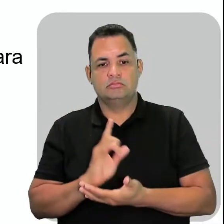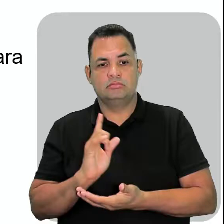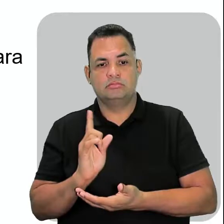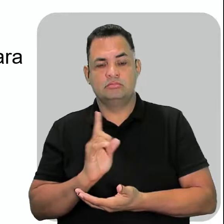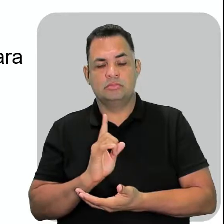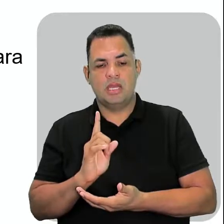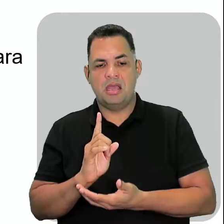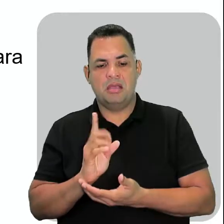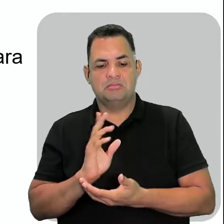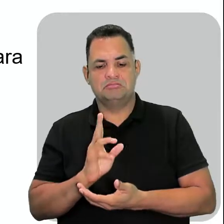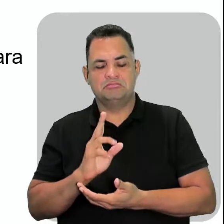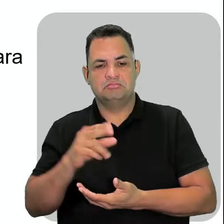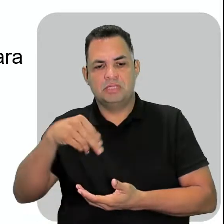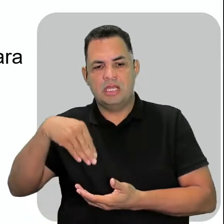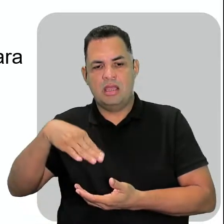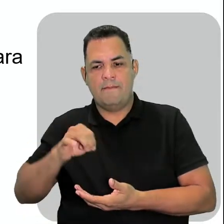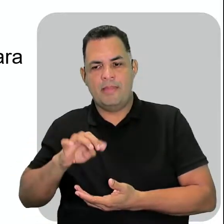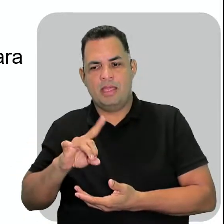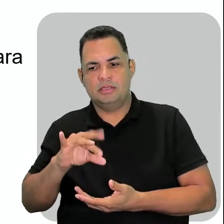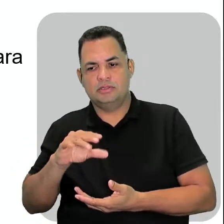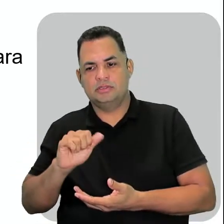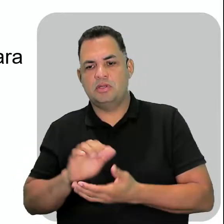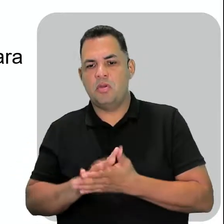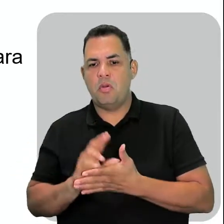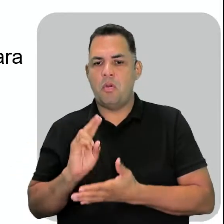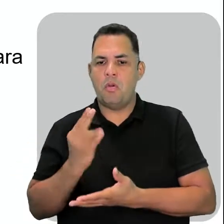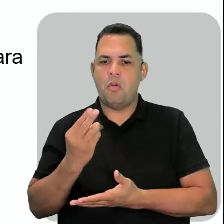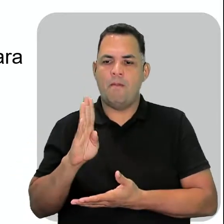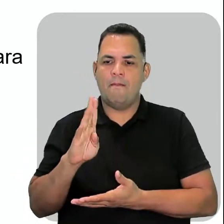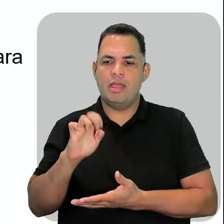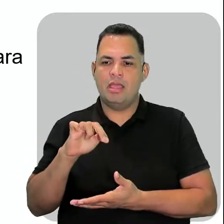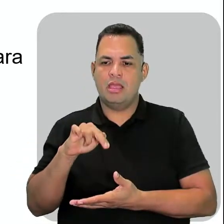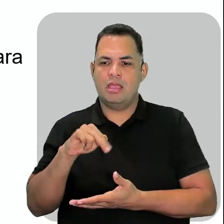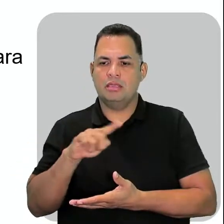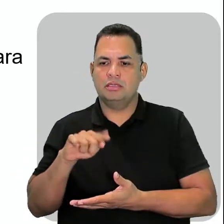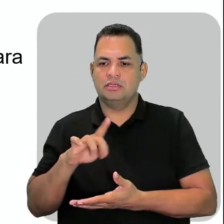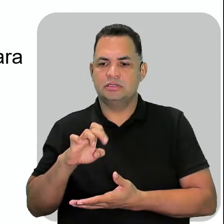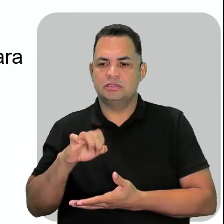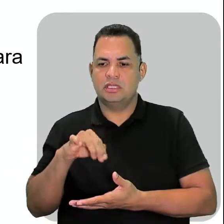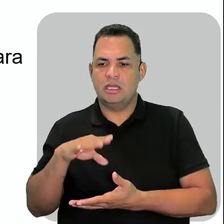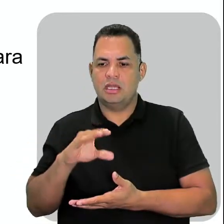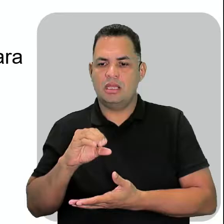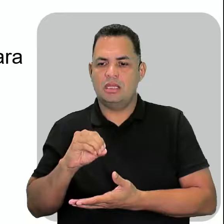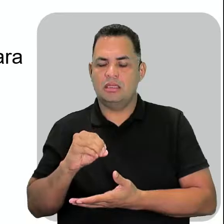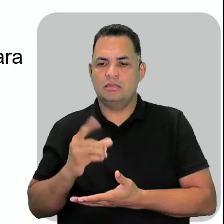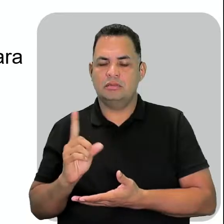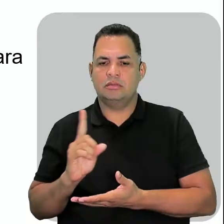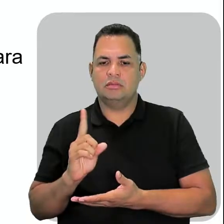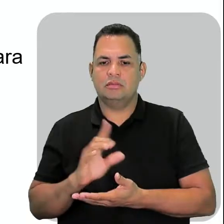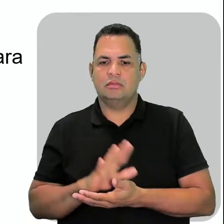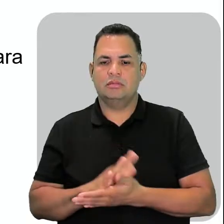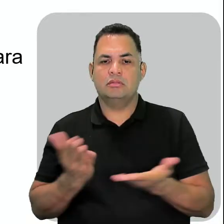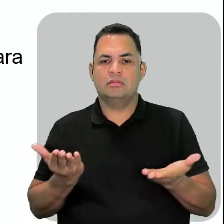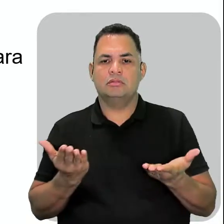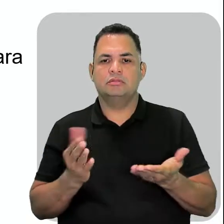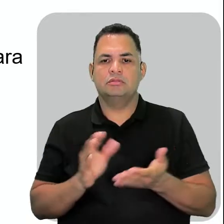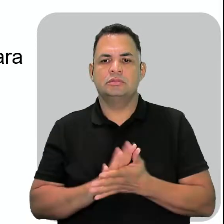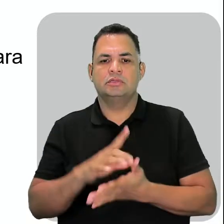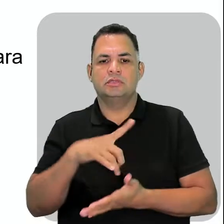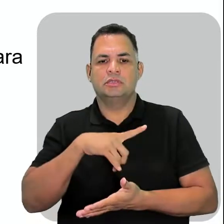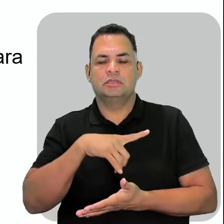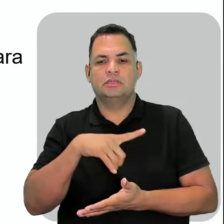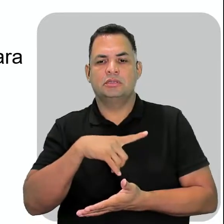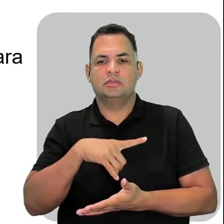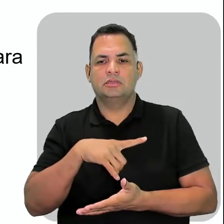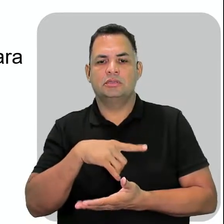um metil, tem sempre que ser um benzeno. Não é assim que acontece, tá? Nos aminoácidos, nós vamos